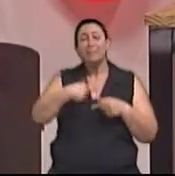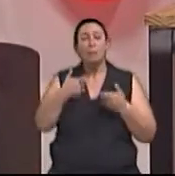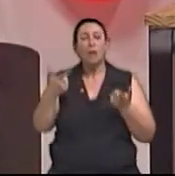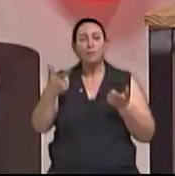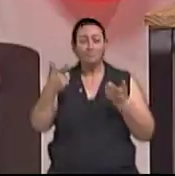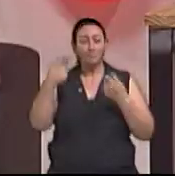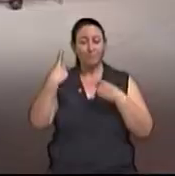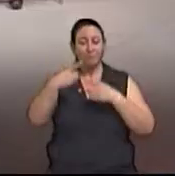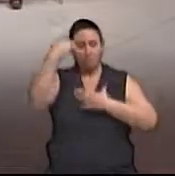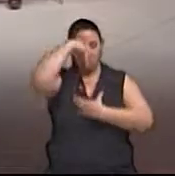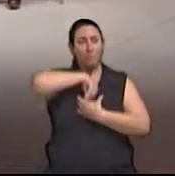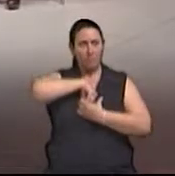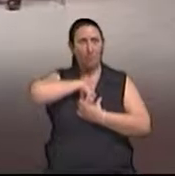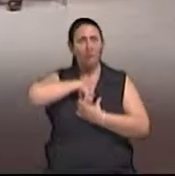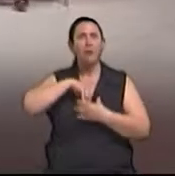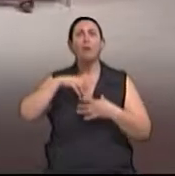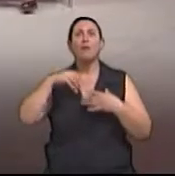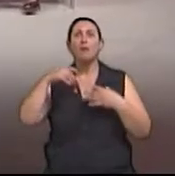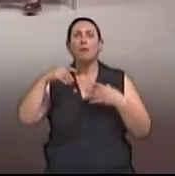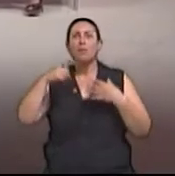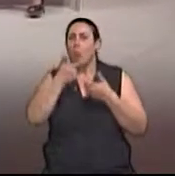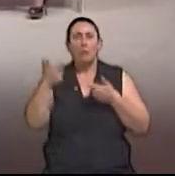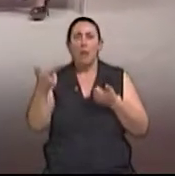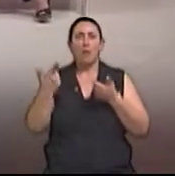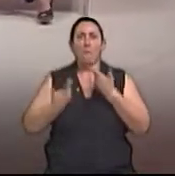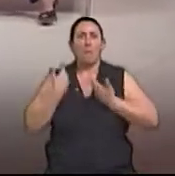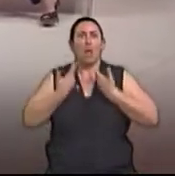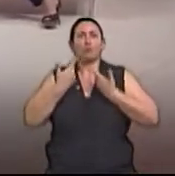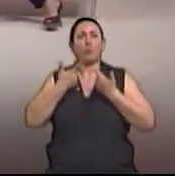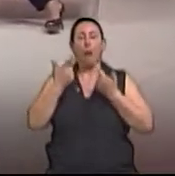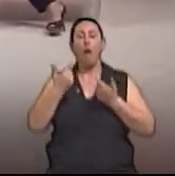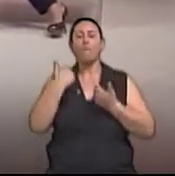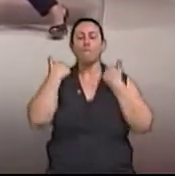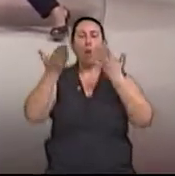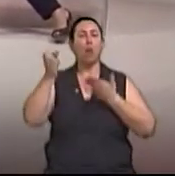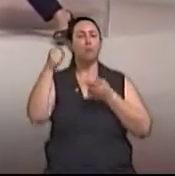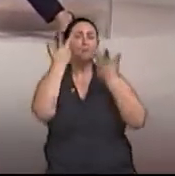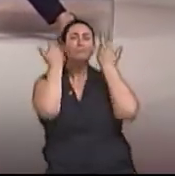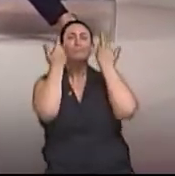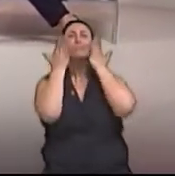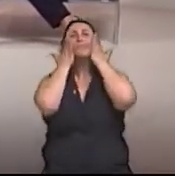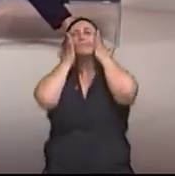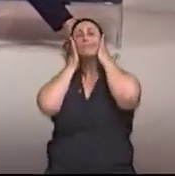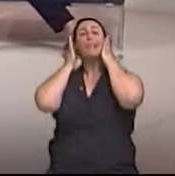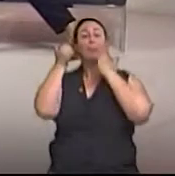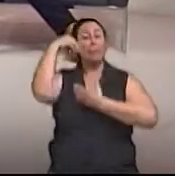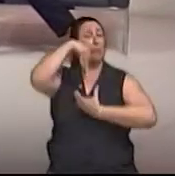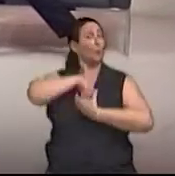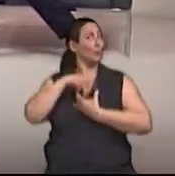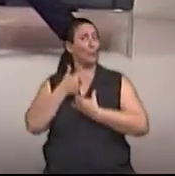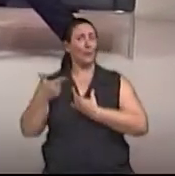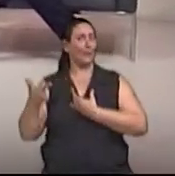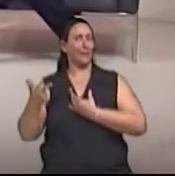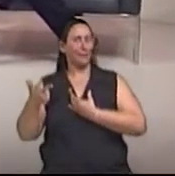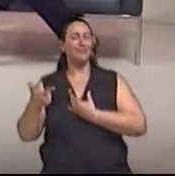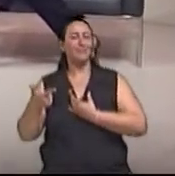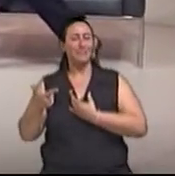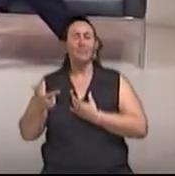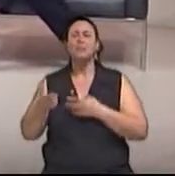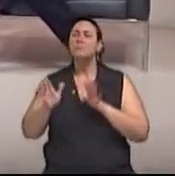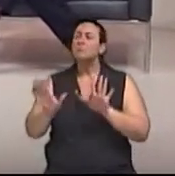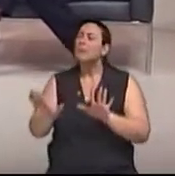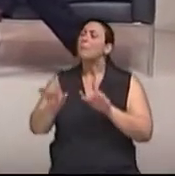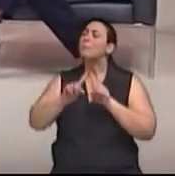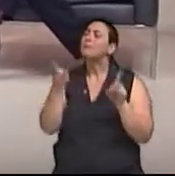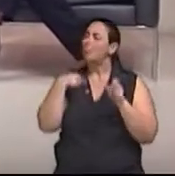nosso corpo na sua parte interna ele está envelhecendo mas eu poderia dizer agora a senhora me instigou a fazer uma pergunta eu poderia